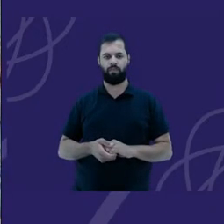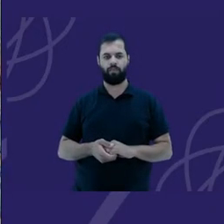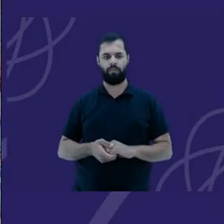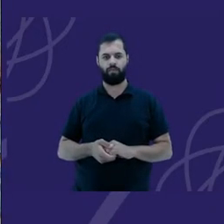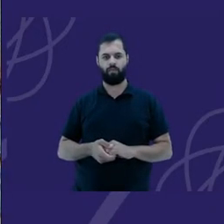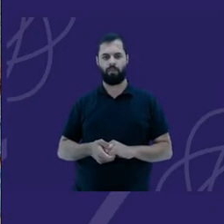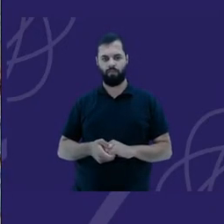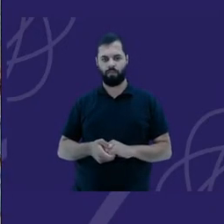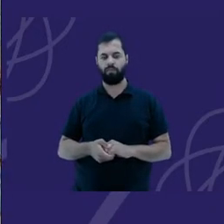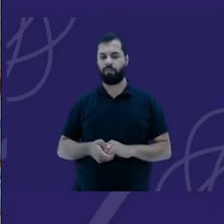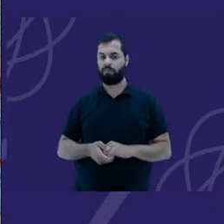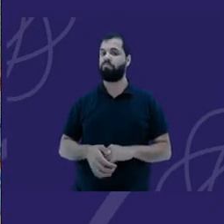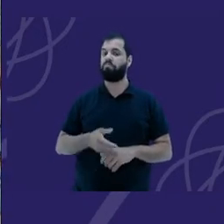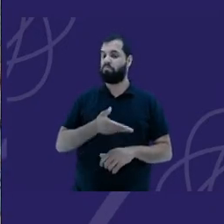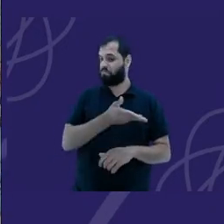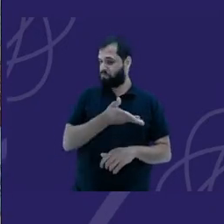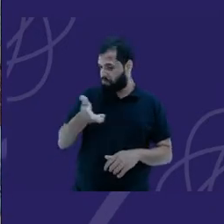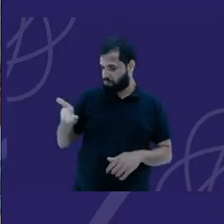Vinícius é o bebê.